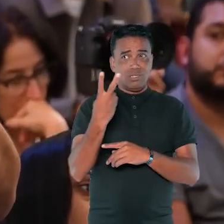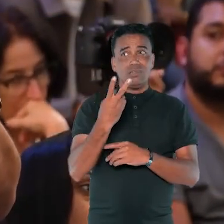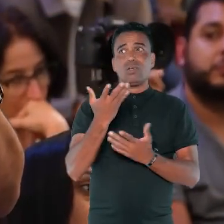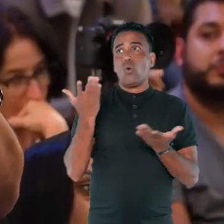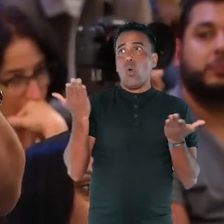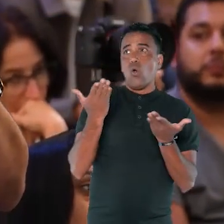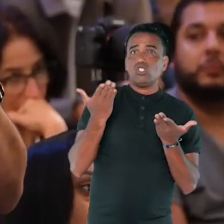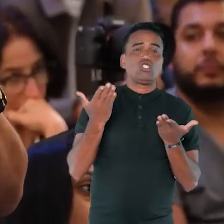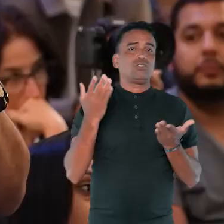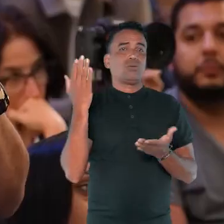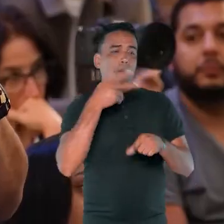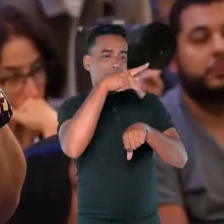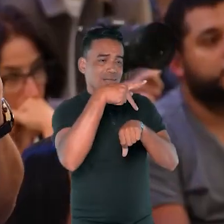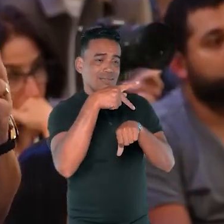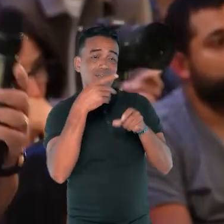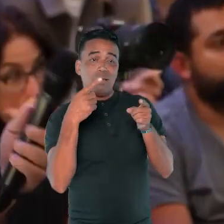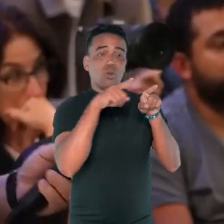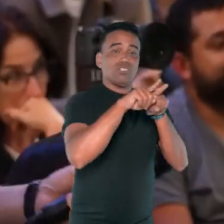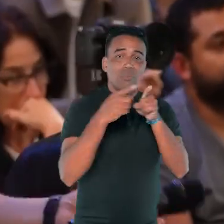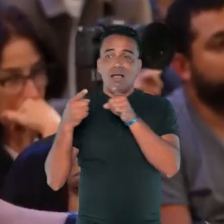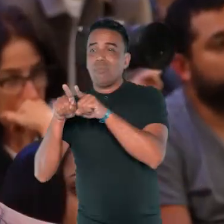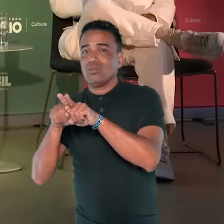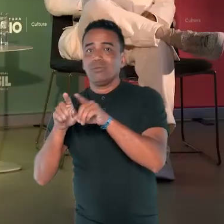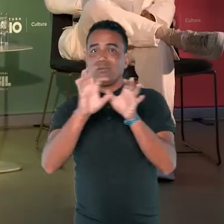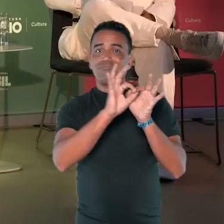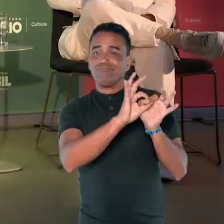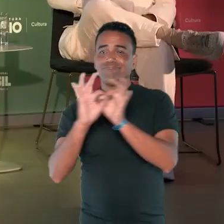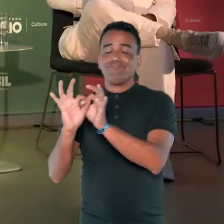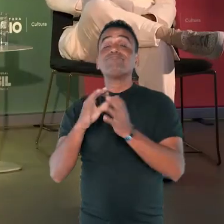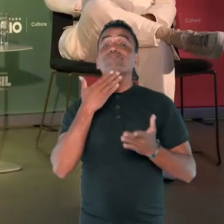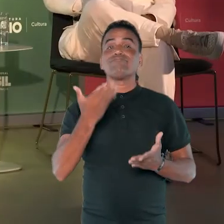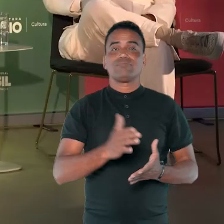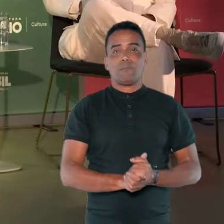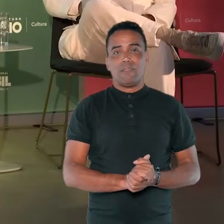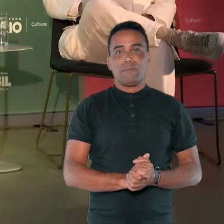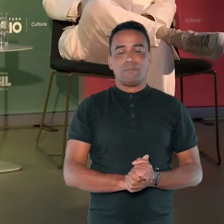vivemos hoje mais se aproxima? Chico.